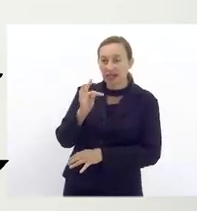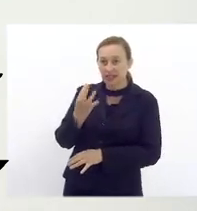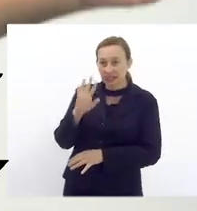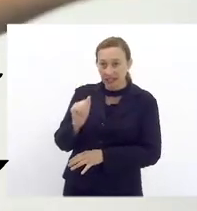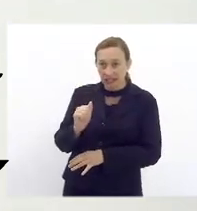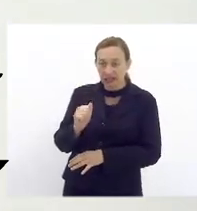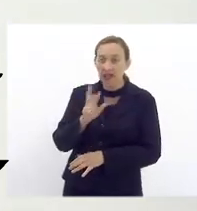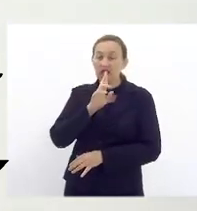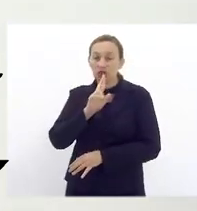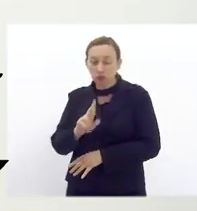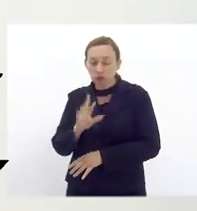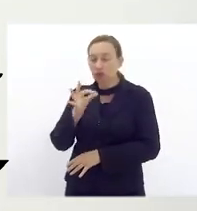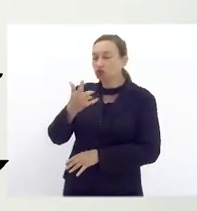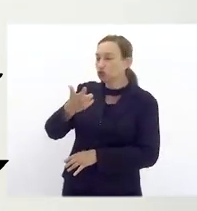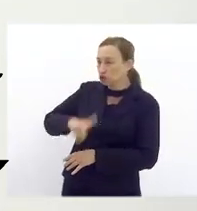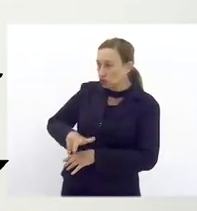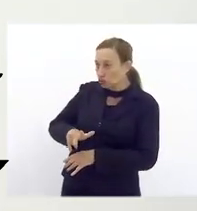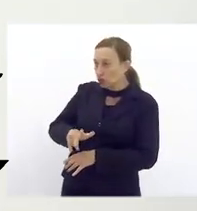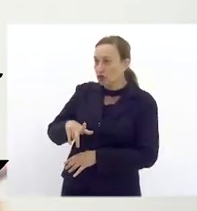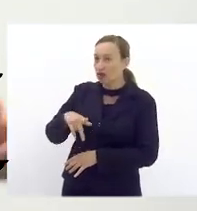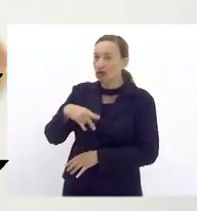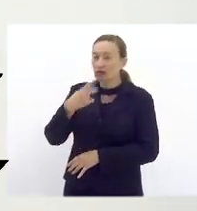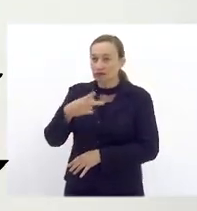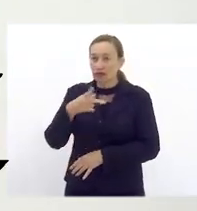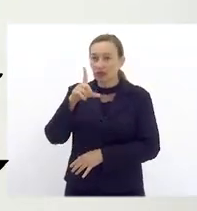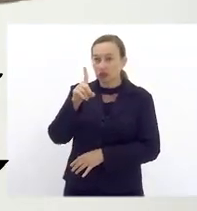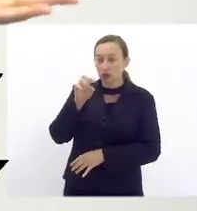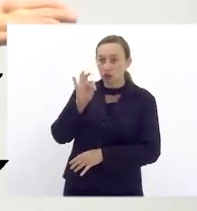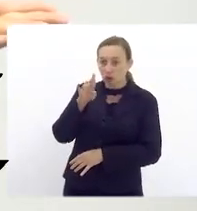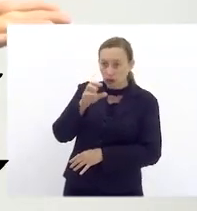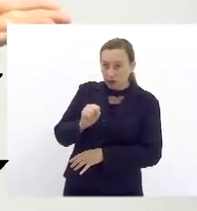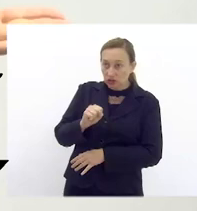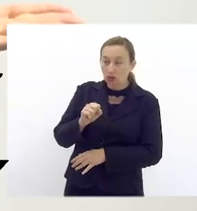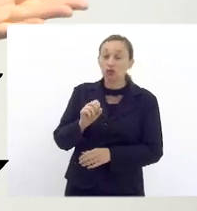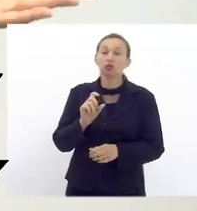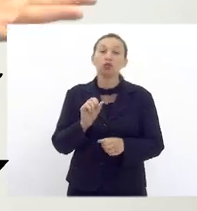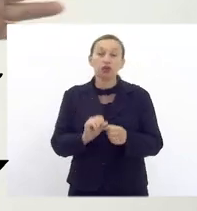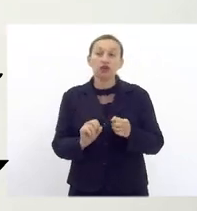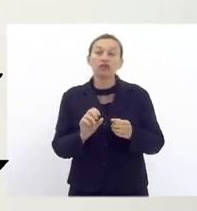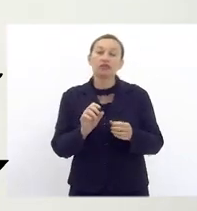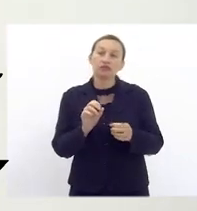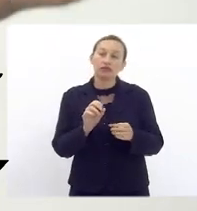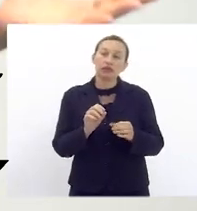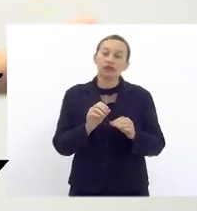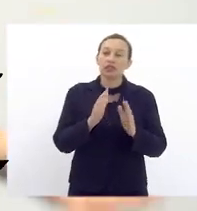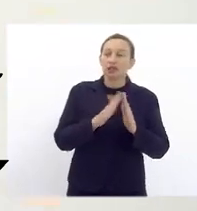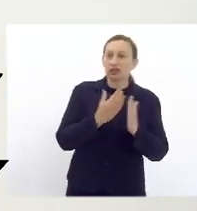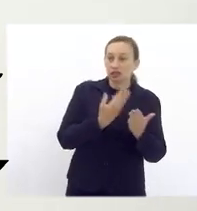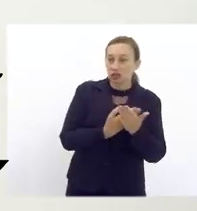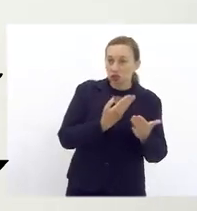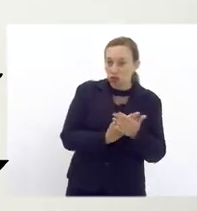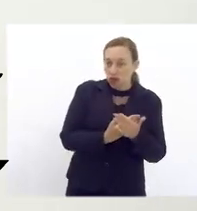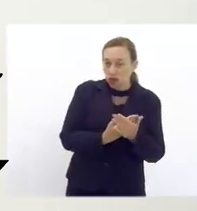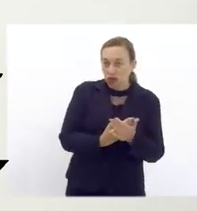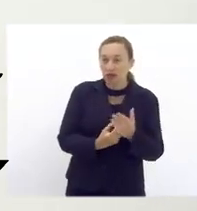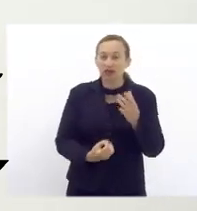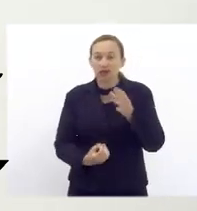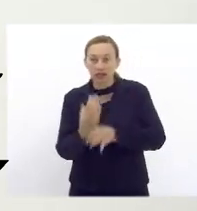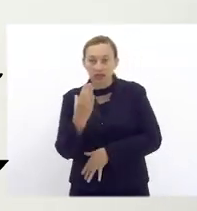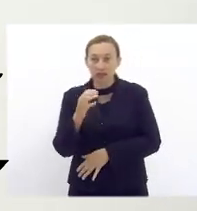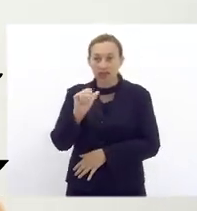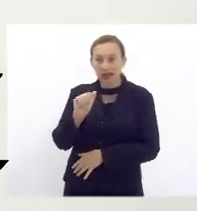respondendo novamente a colocação da senhora Dolores O que que tem sido feito nas escolas né a partir do lançamento da cartilha